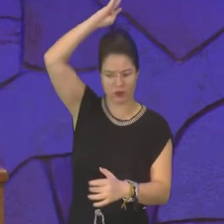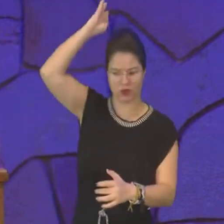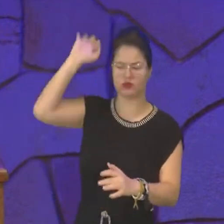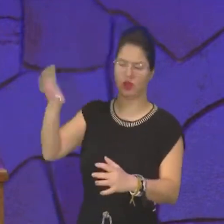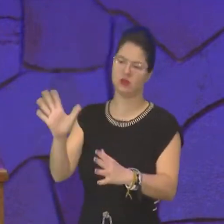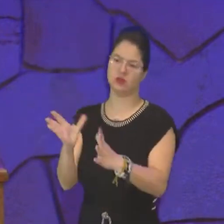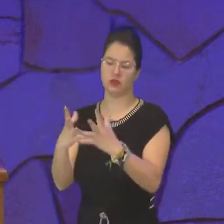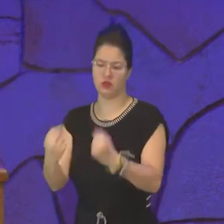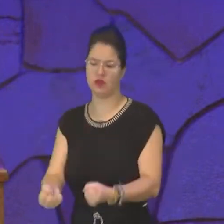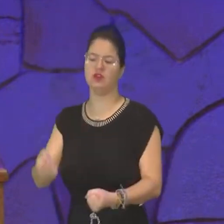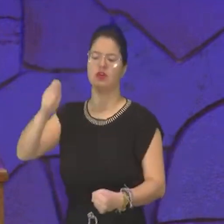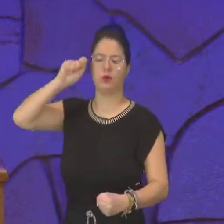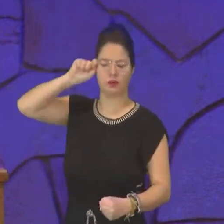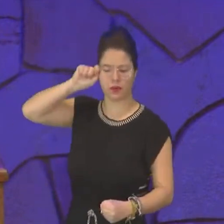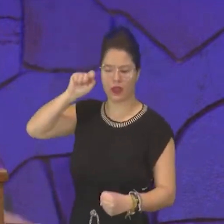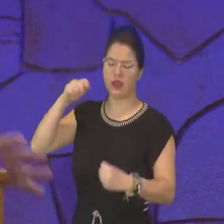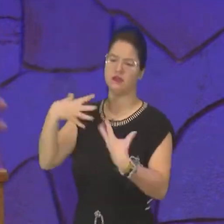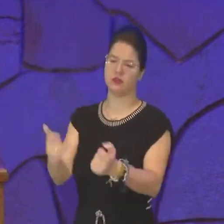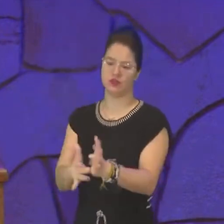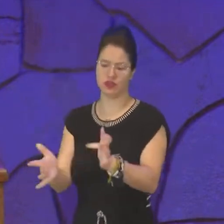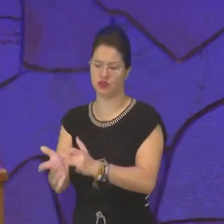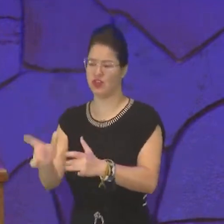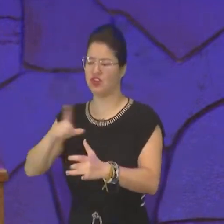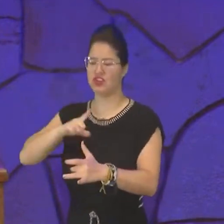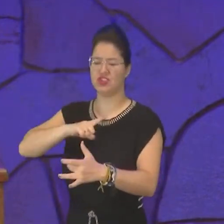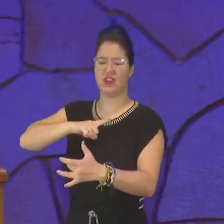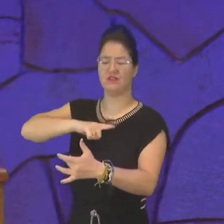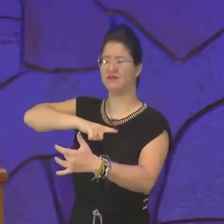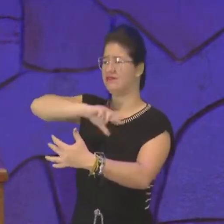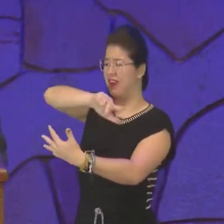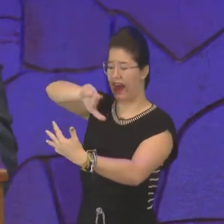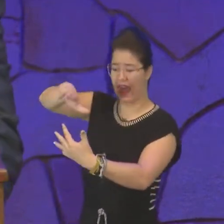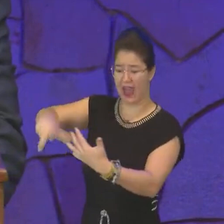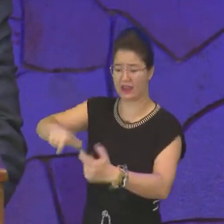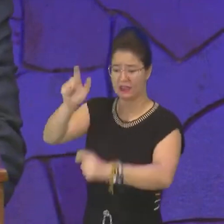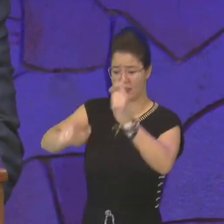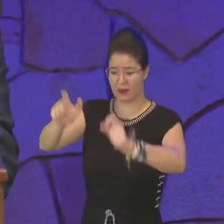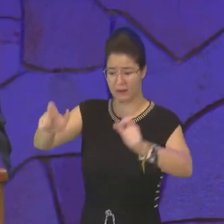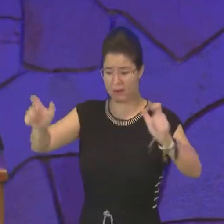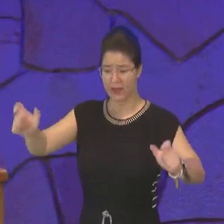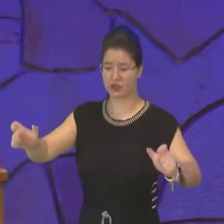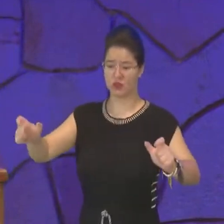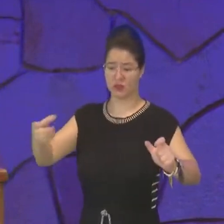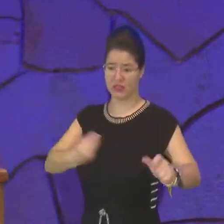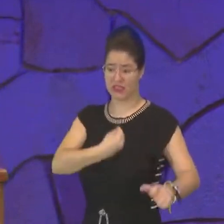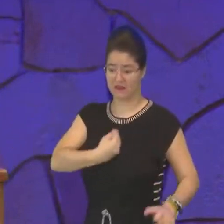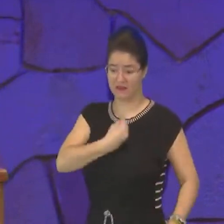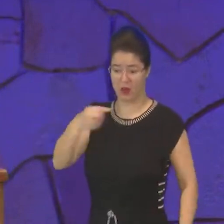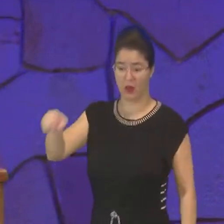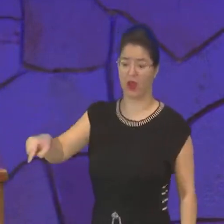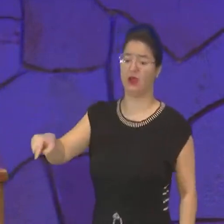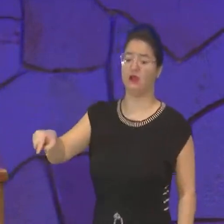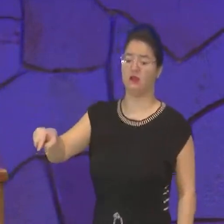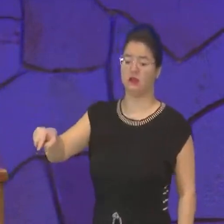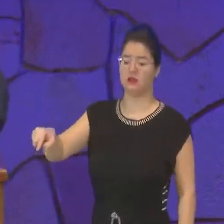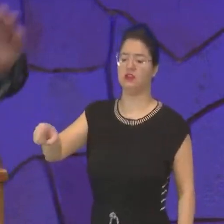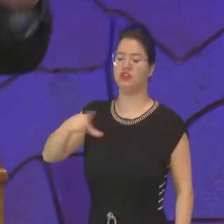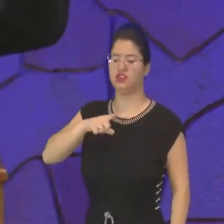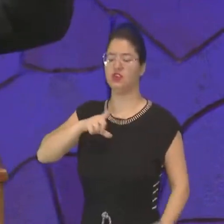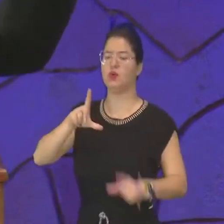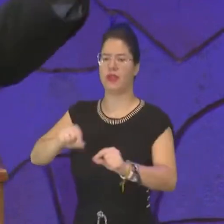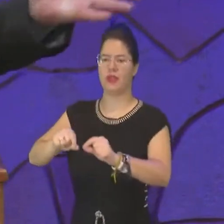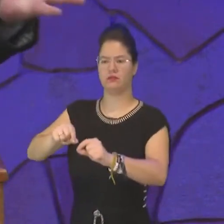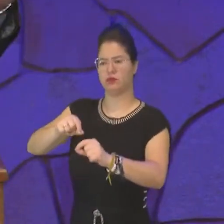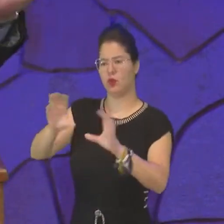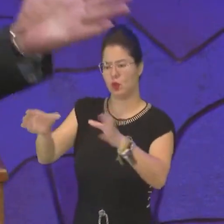convertidos, asiáticos convertidos, e todas as pessoas que ali circulavam naquele porto, muitos marinheiros,